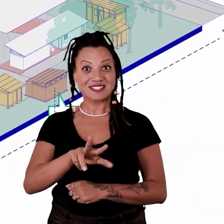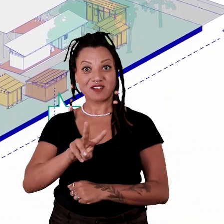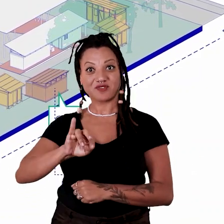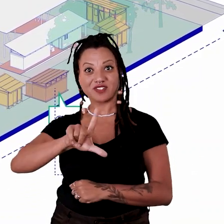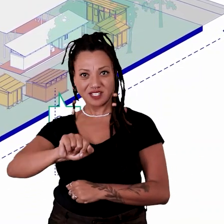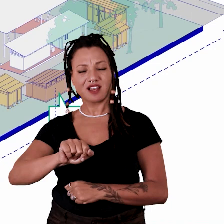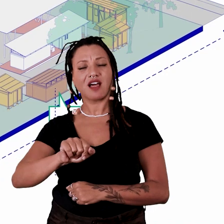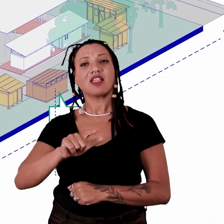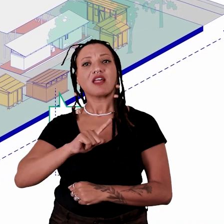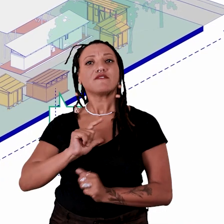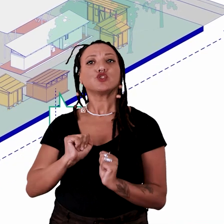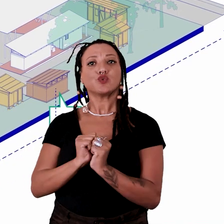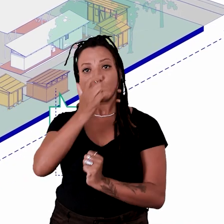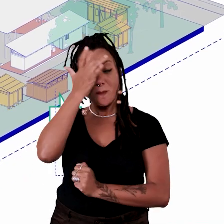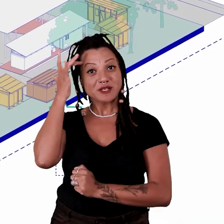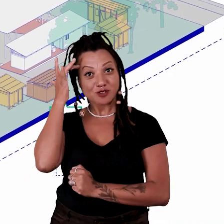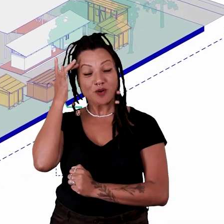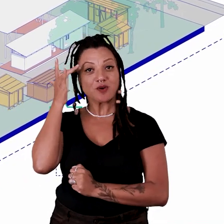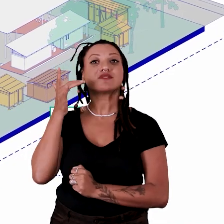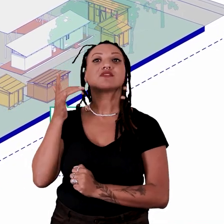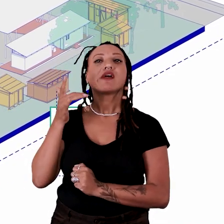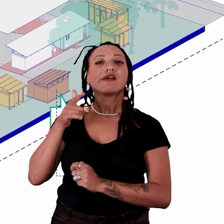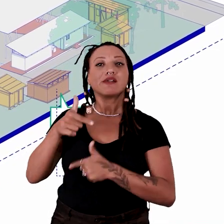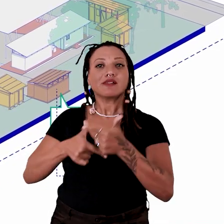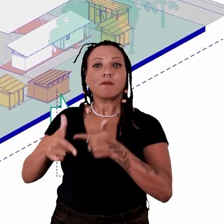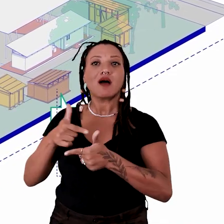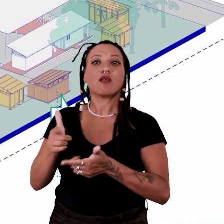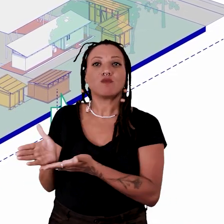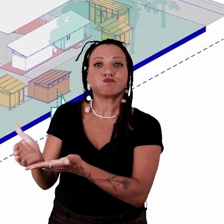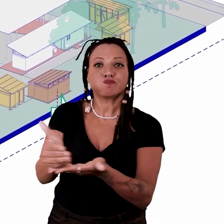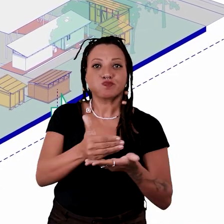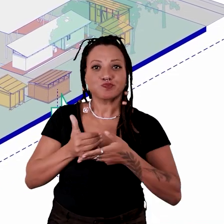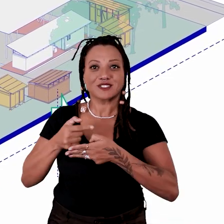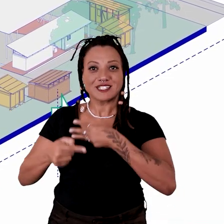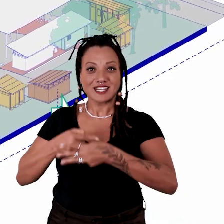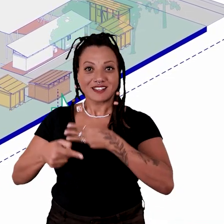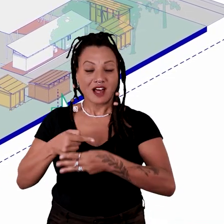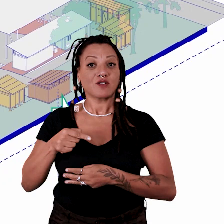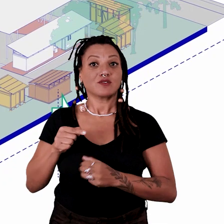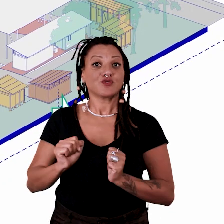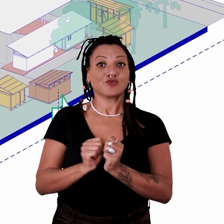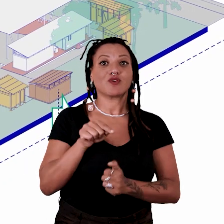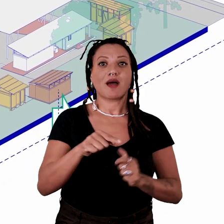espaço construído, e esse espaço tenta, de certa maneira, transcrever a